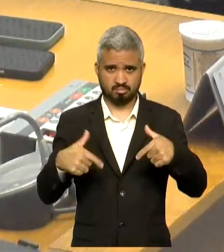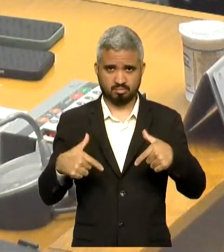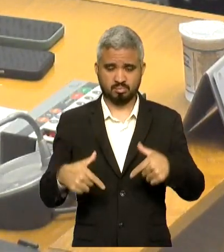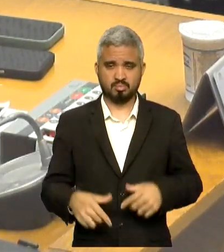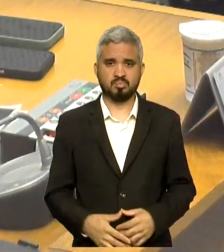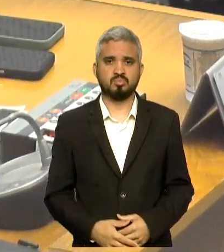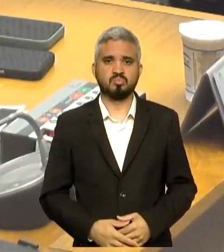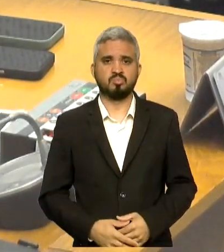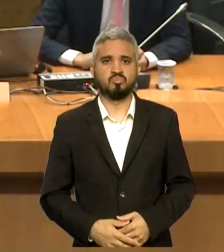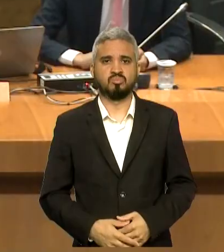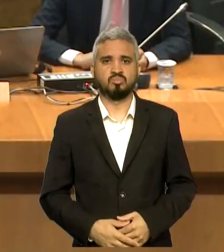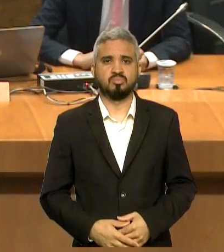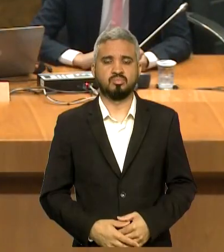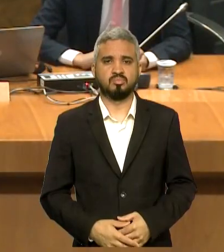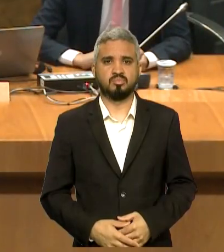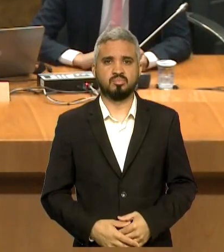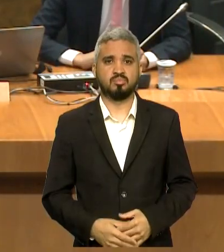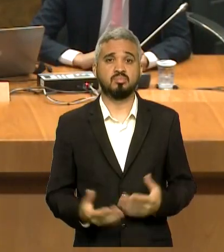Em votação,